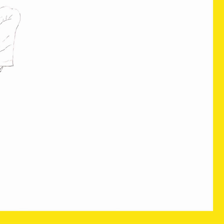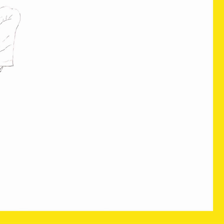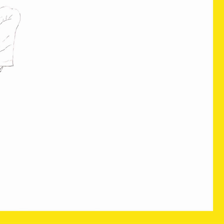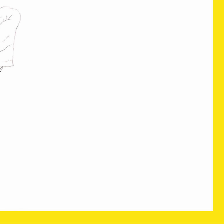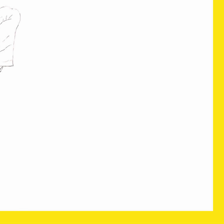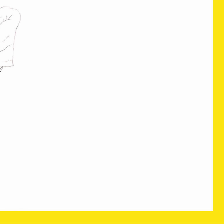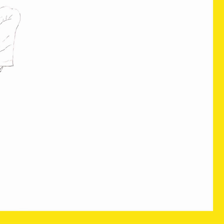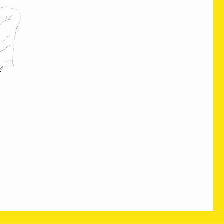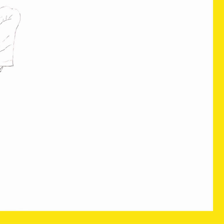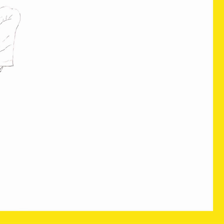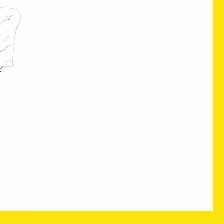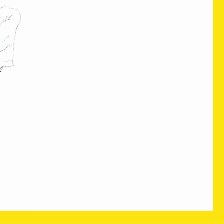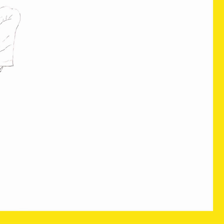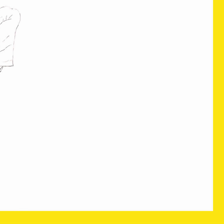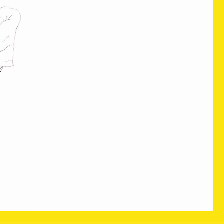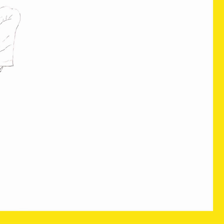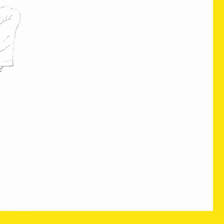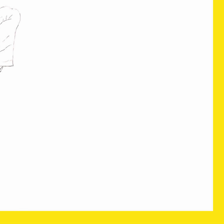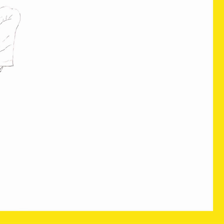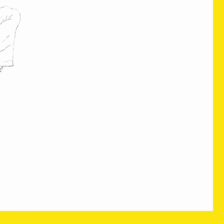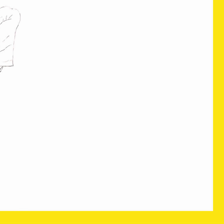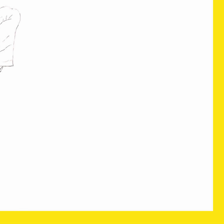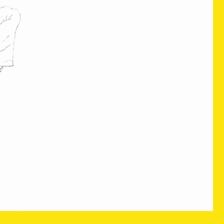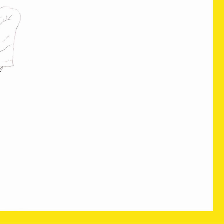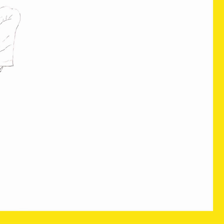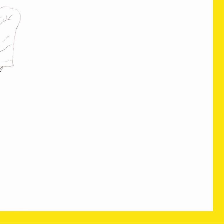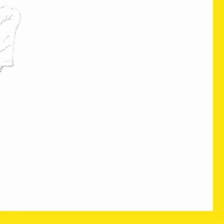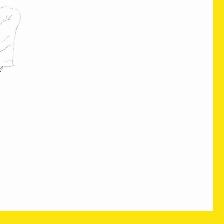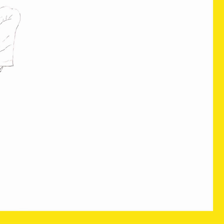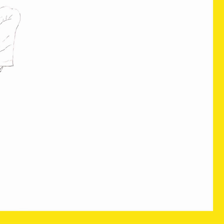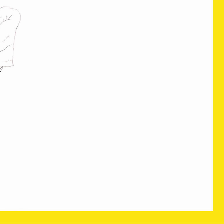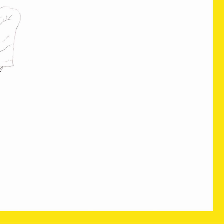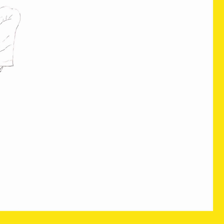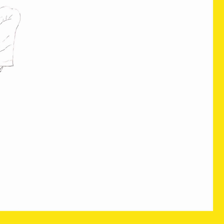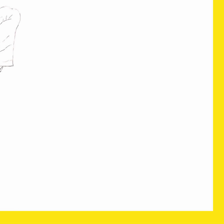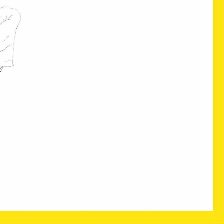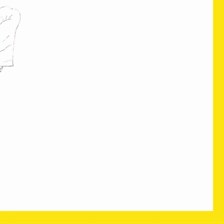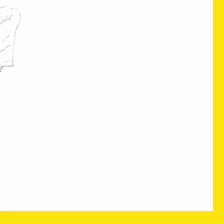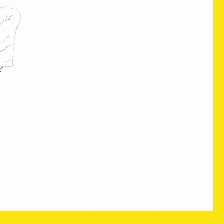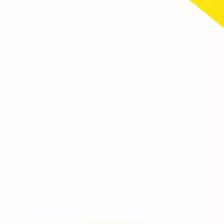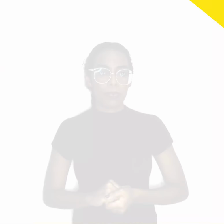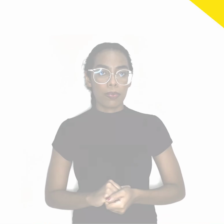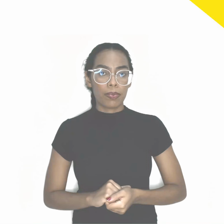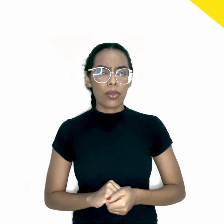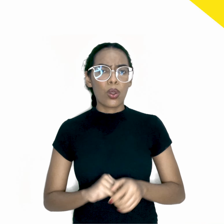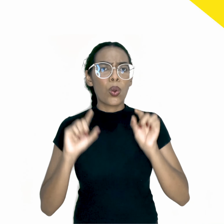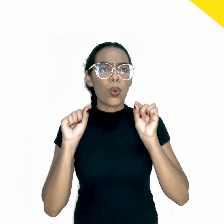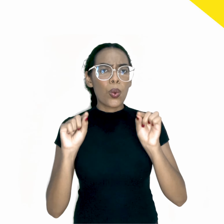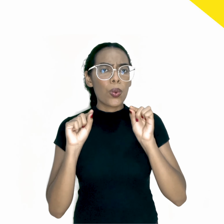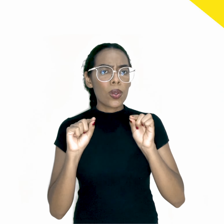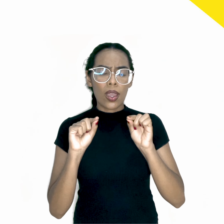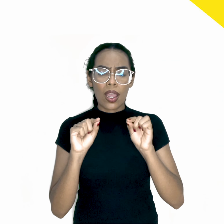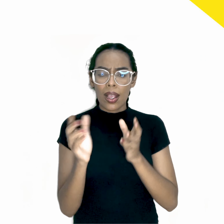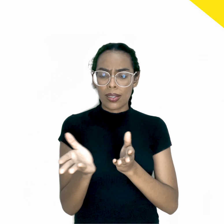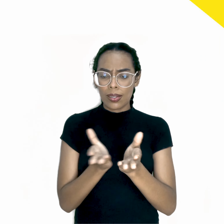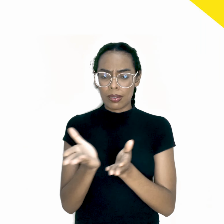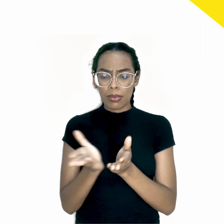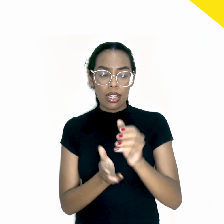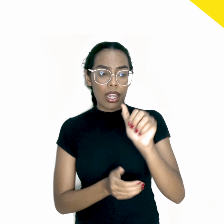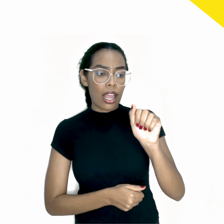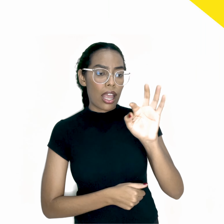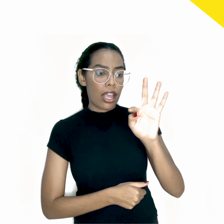restante do desenho do homem foi feito apenas com contornos, sem colorir O que é acessibilidade